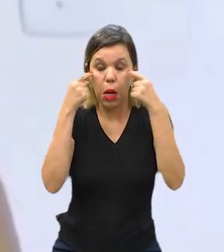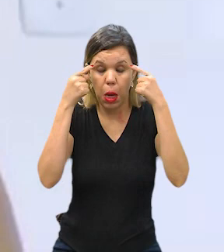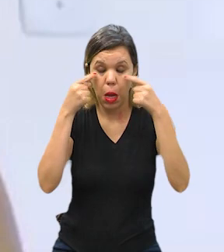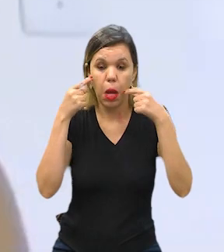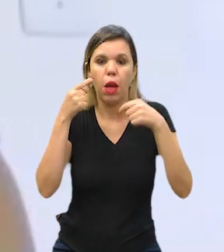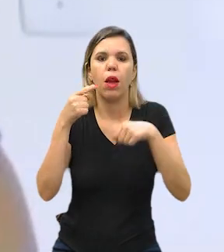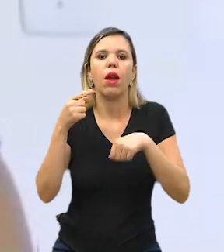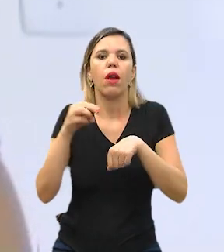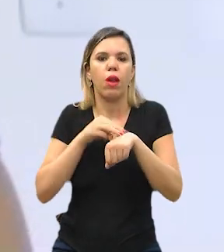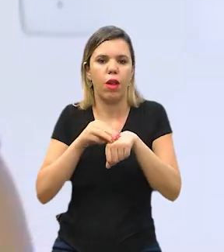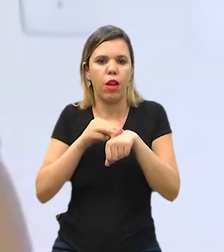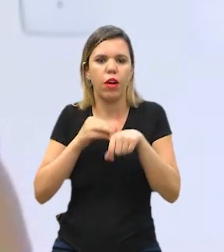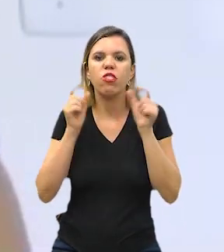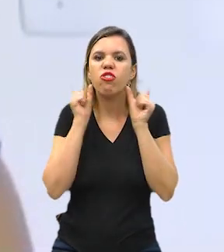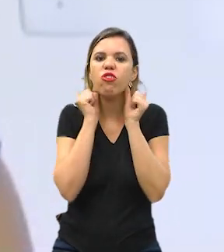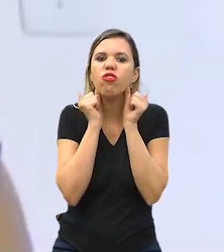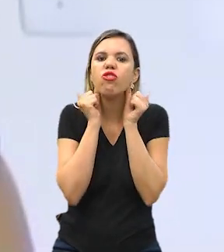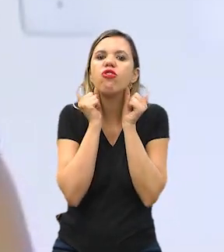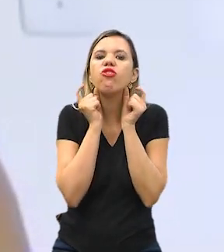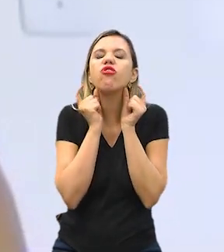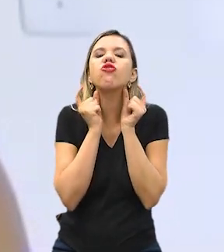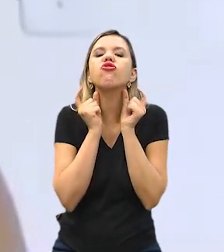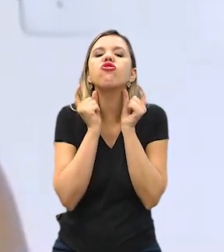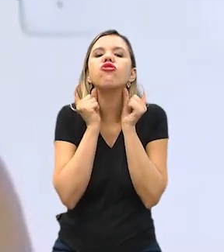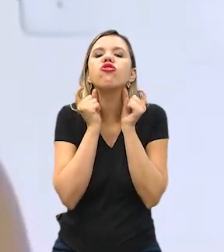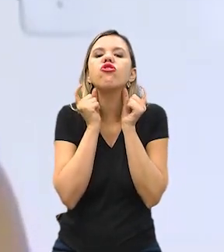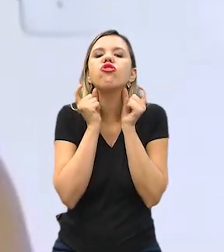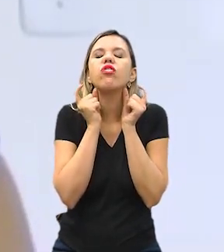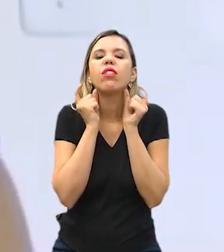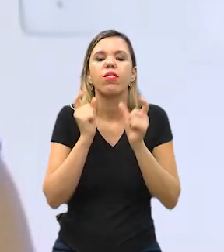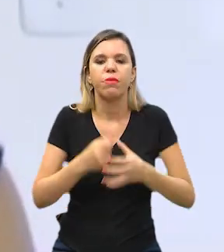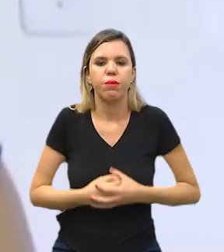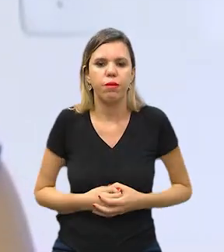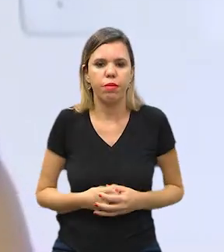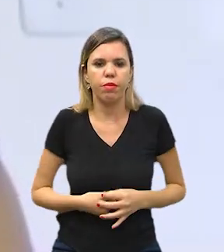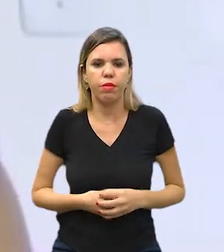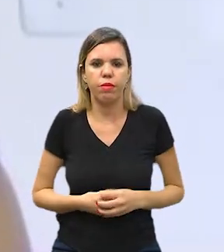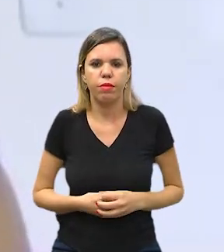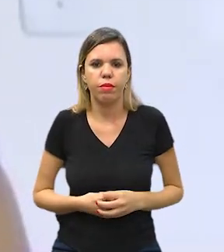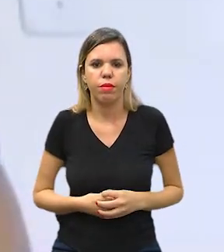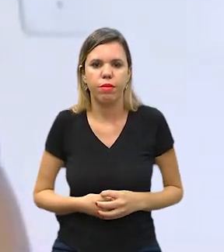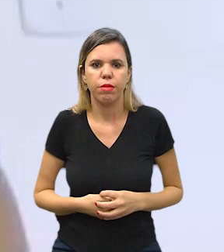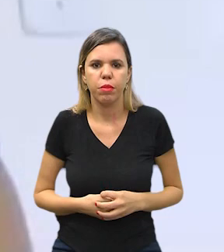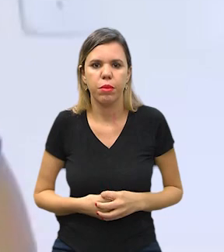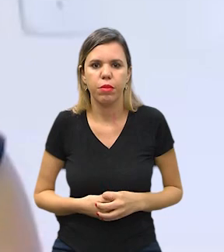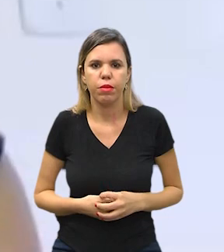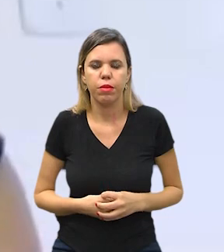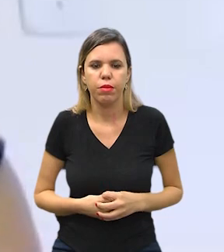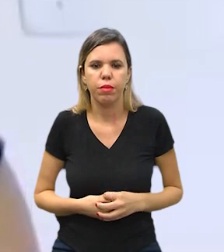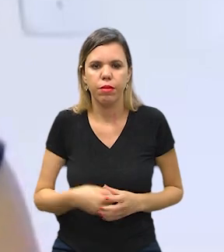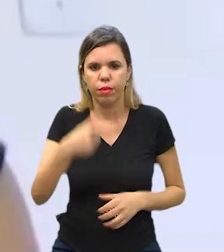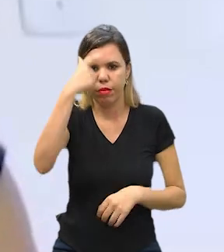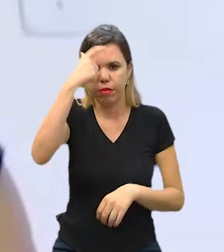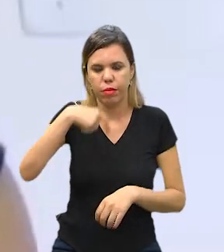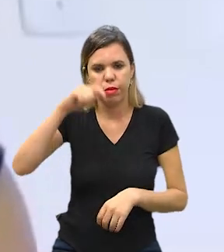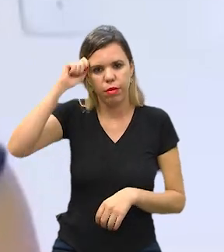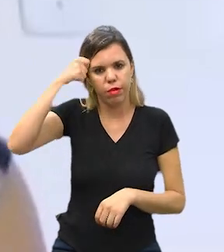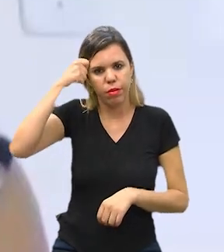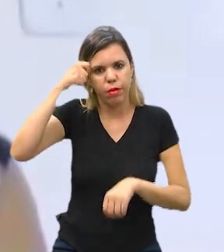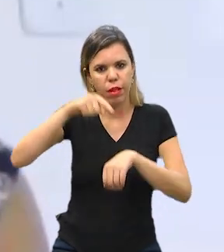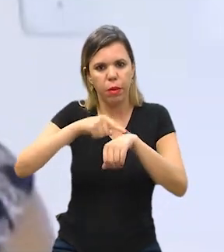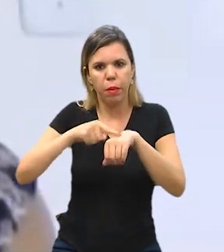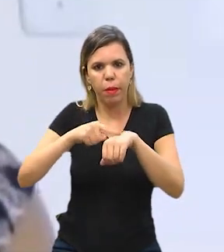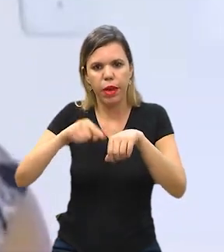do ombro, os olhos castanhos, estou com uns brincos compridos, um pouco grandes.